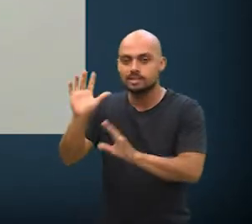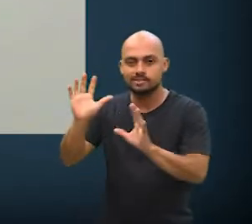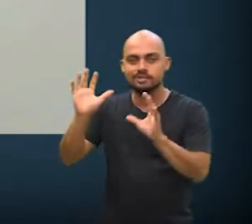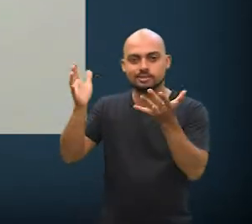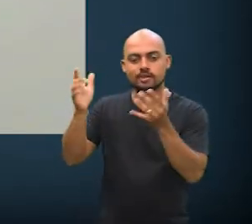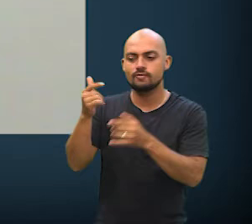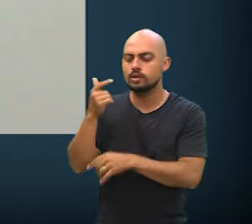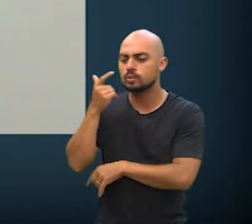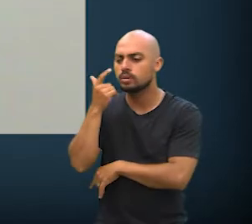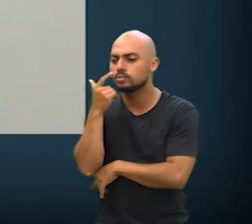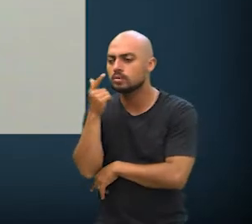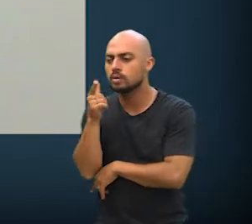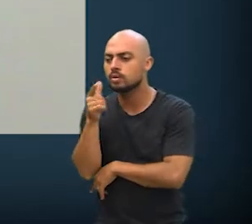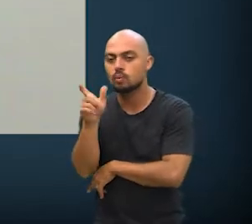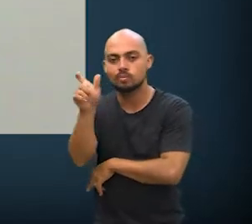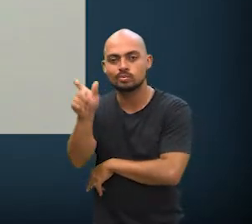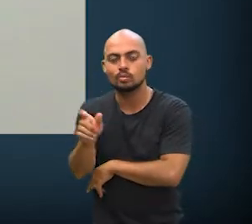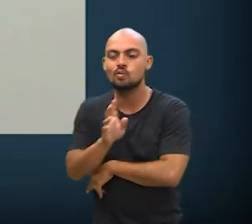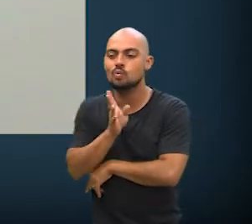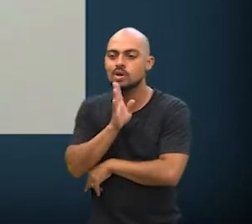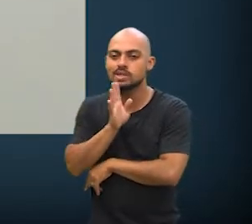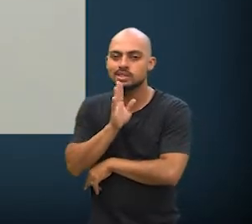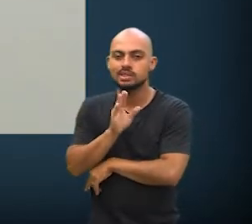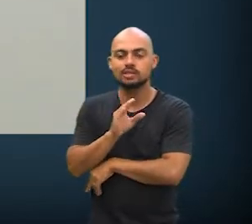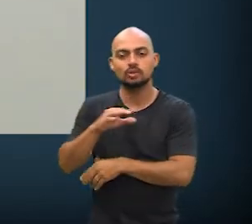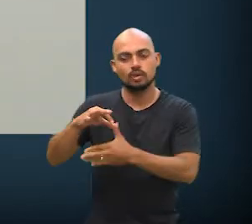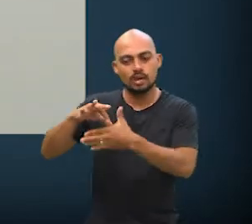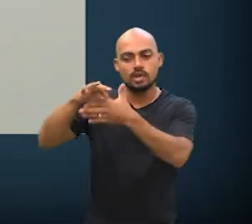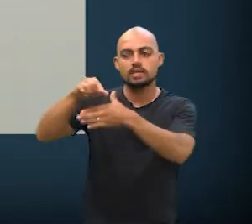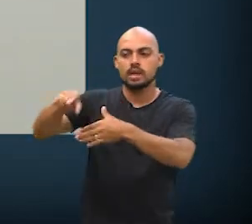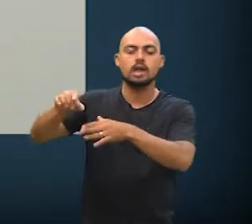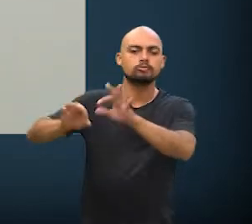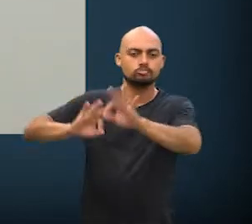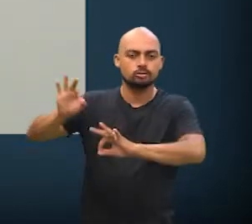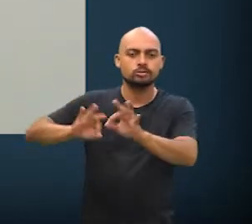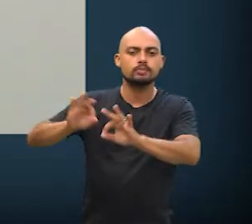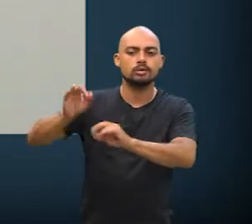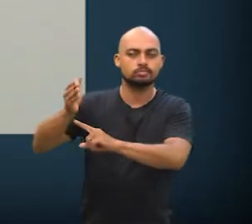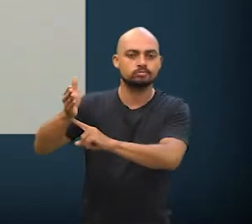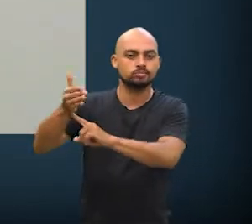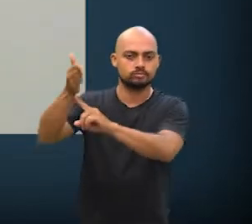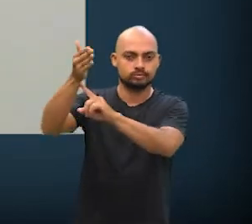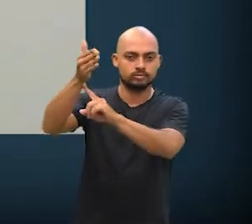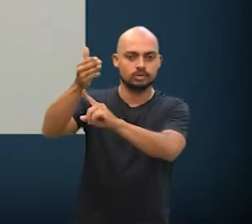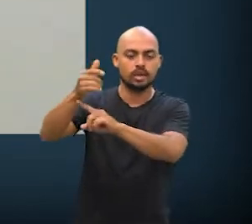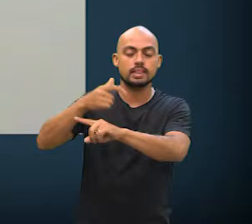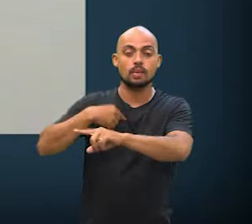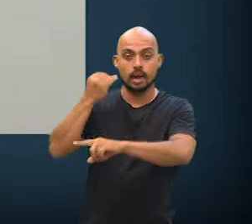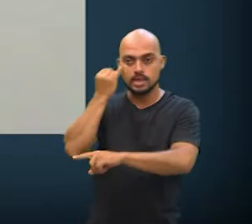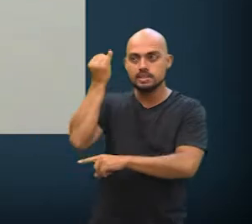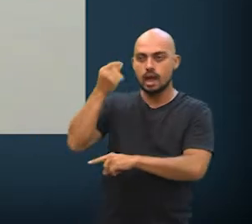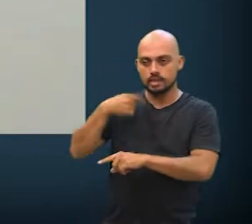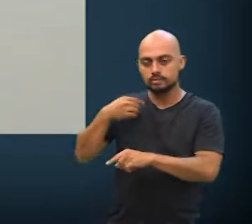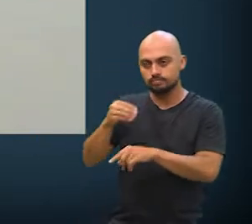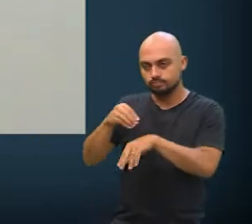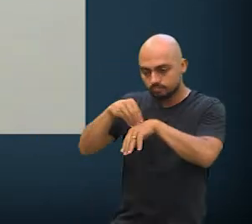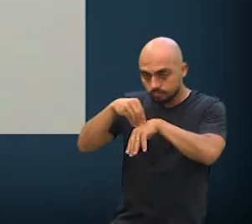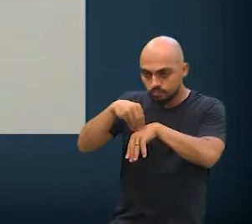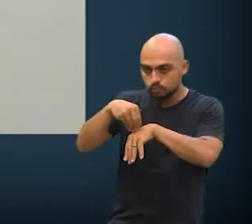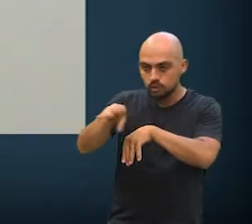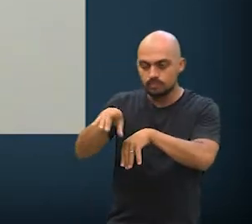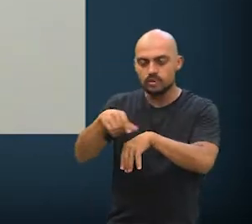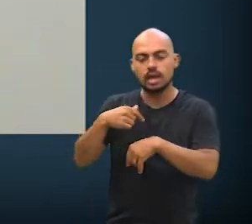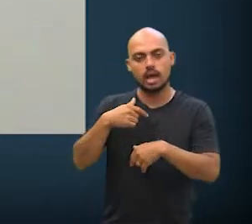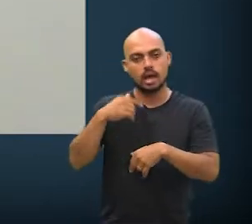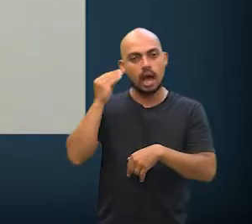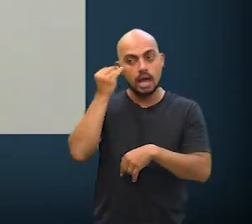de conhecer o nosso CTO, né, que é o nosso programador, nosso desenvolvedor, e a gente levou essa ideia para ele e falou assim, ó, a gente tem